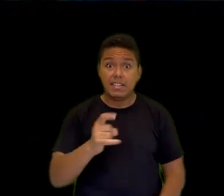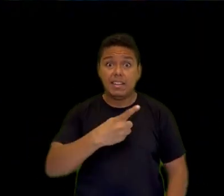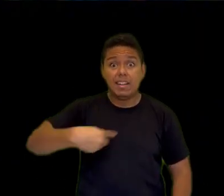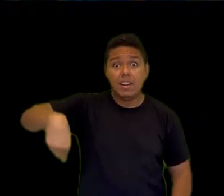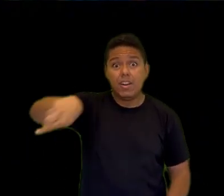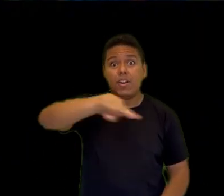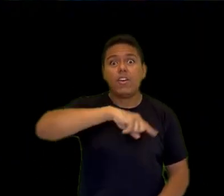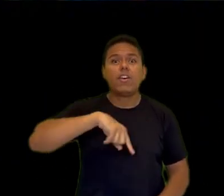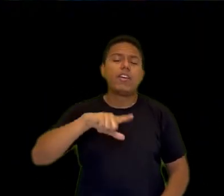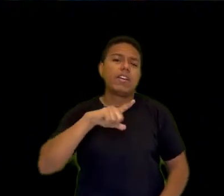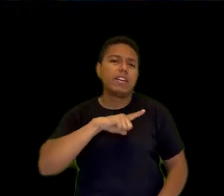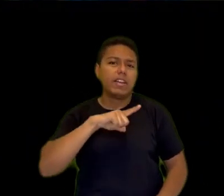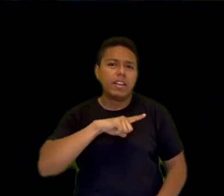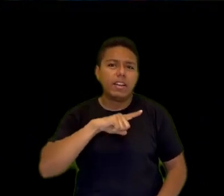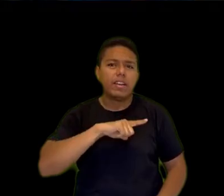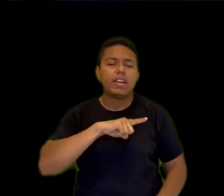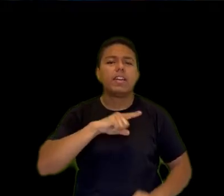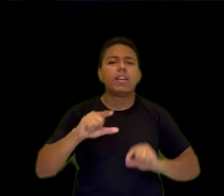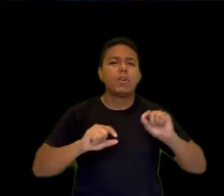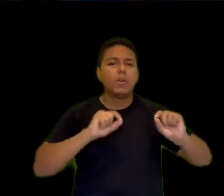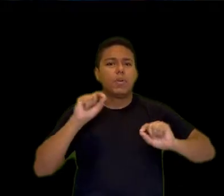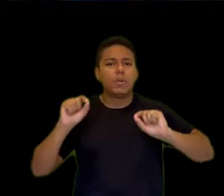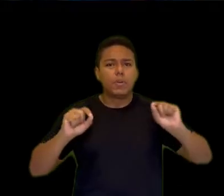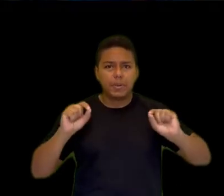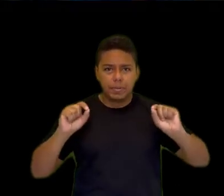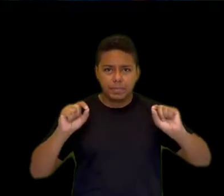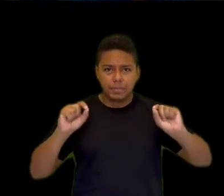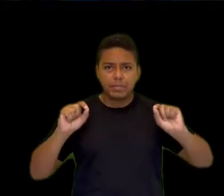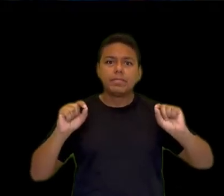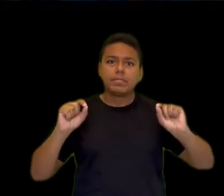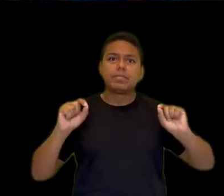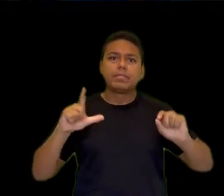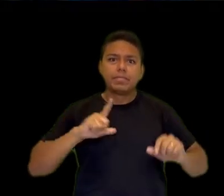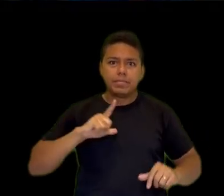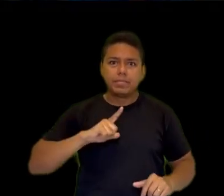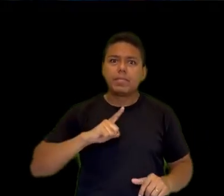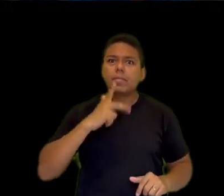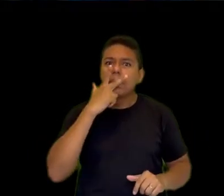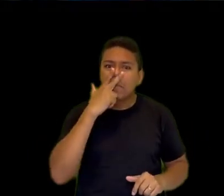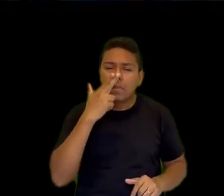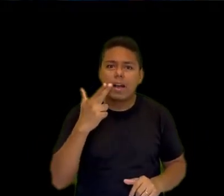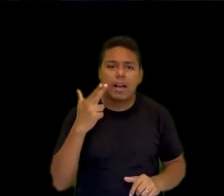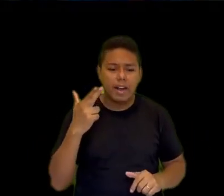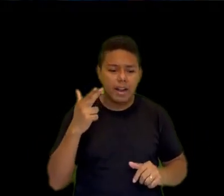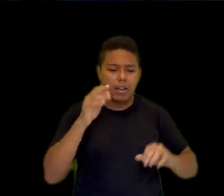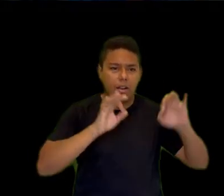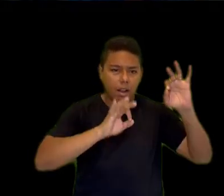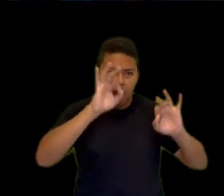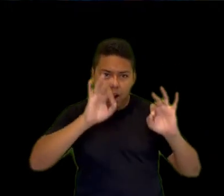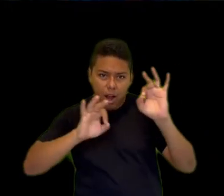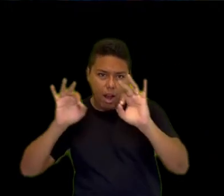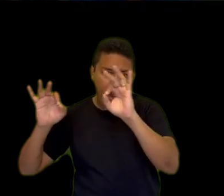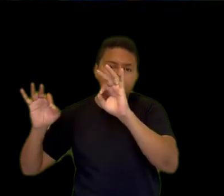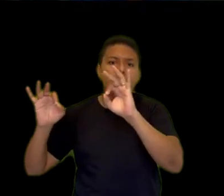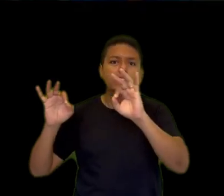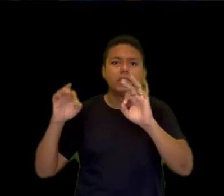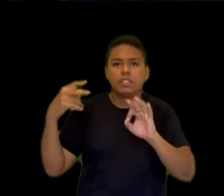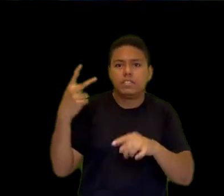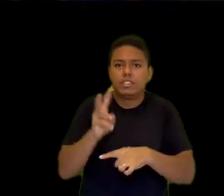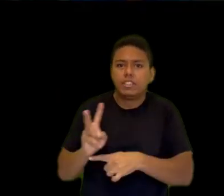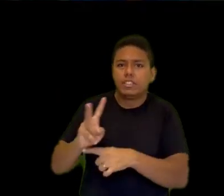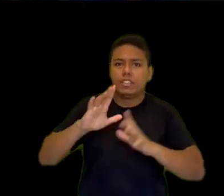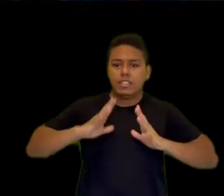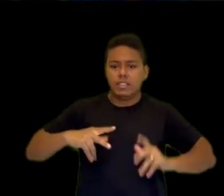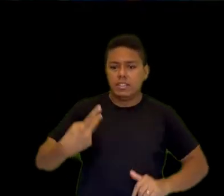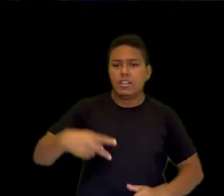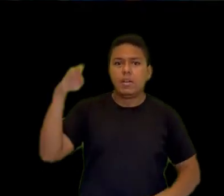um desenho, né, de como que é essa vigilância sanitária no Brasil, ela começa com a chegada da família real em